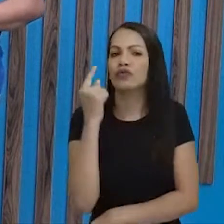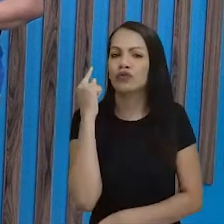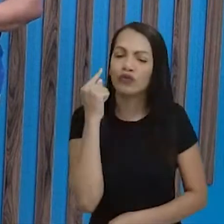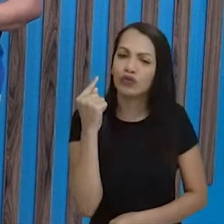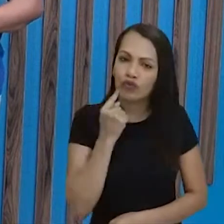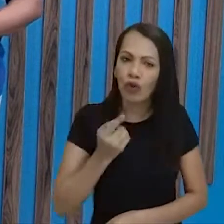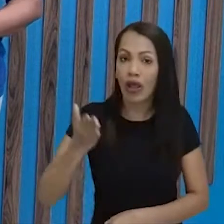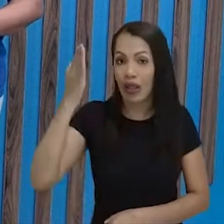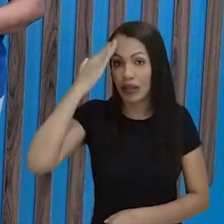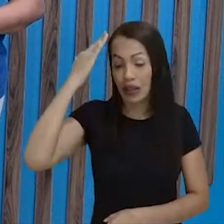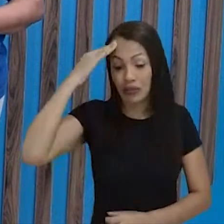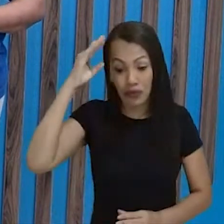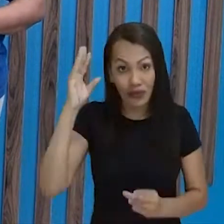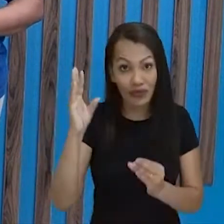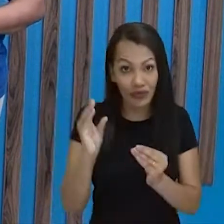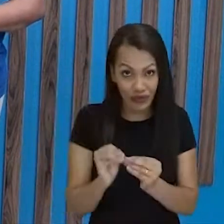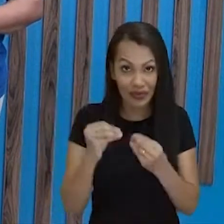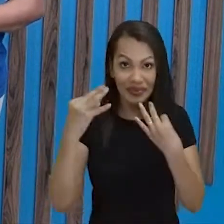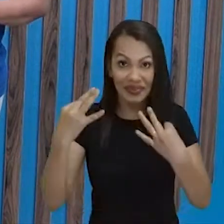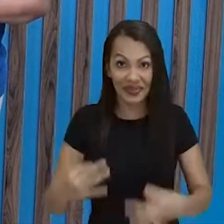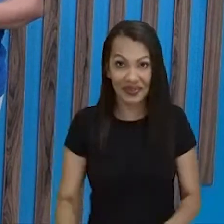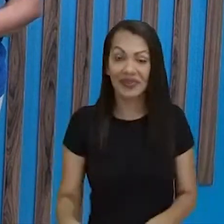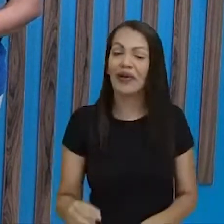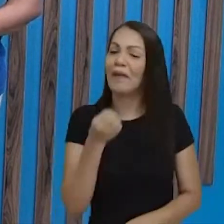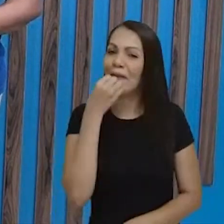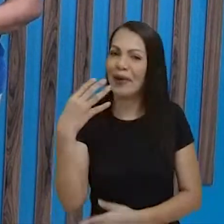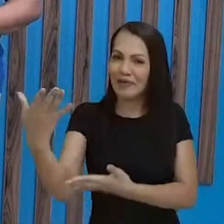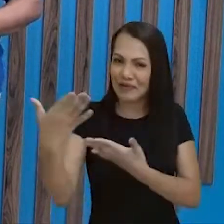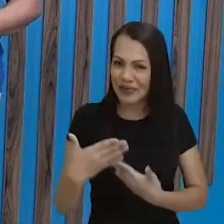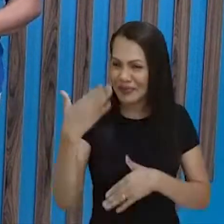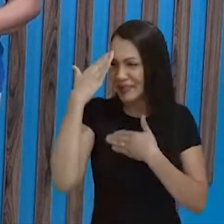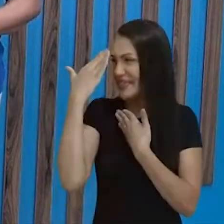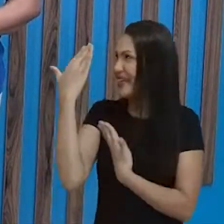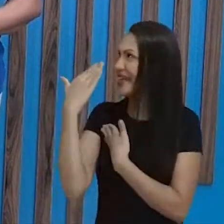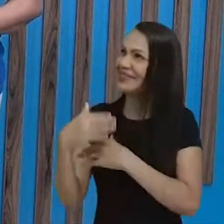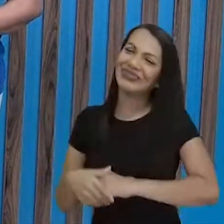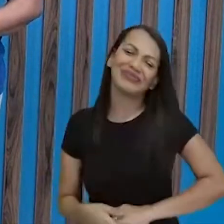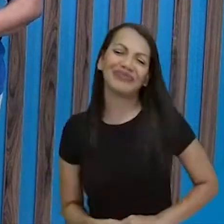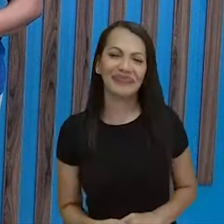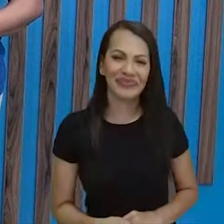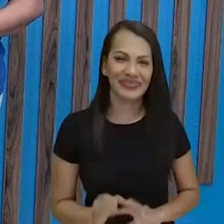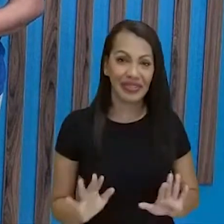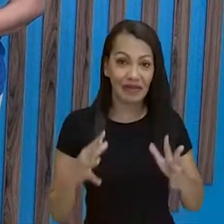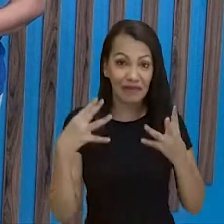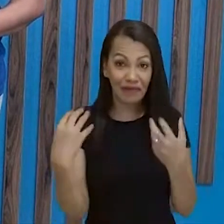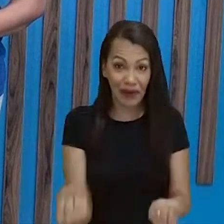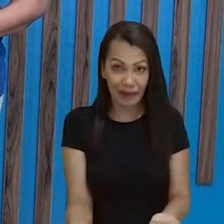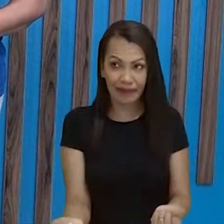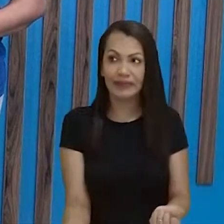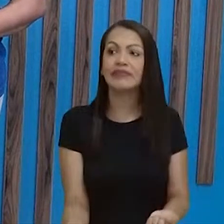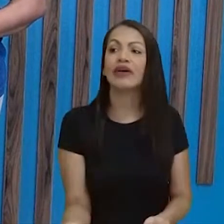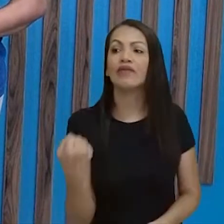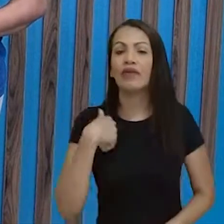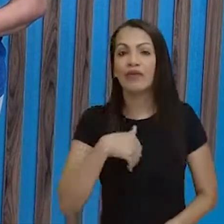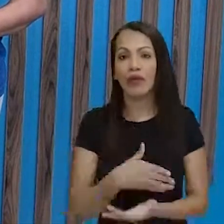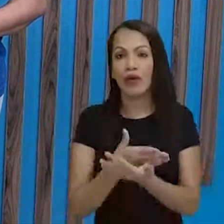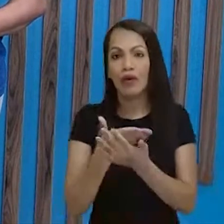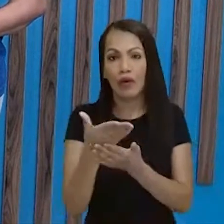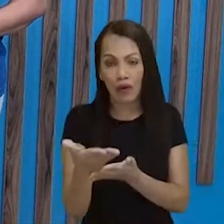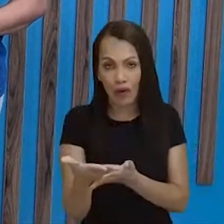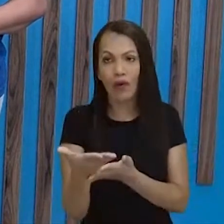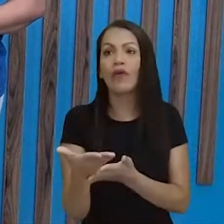possam acompanhá-las. Então, bem-vinda, Jéssica. E vamos lá. Vai